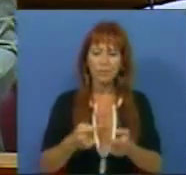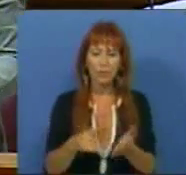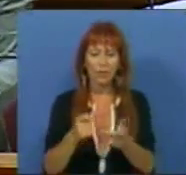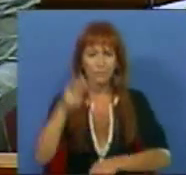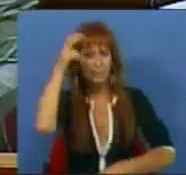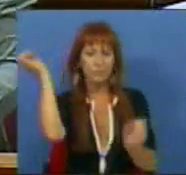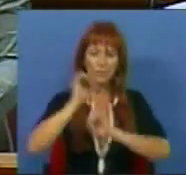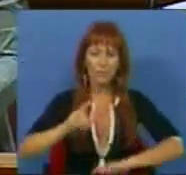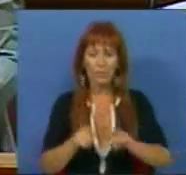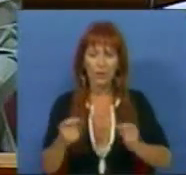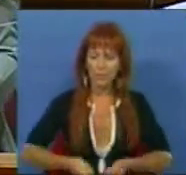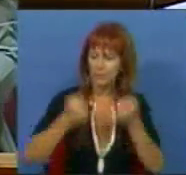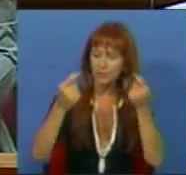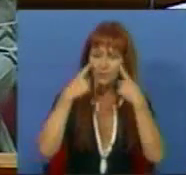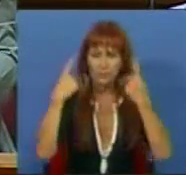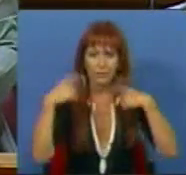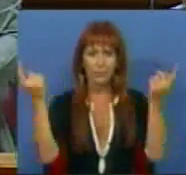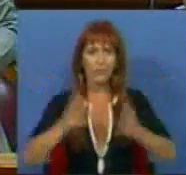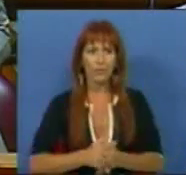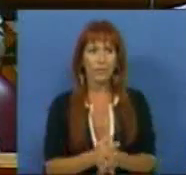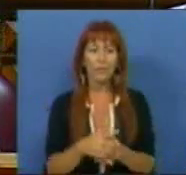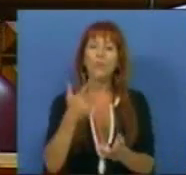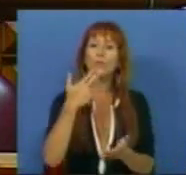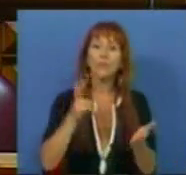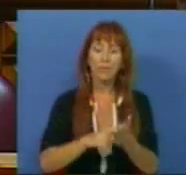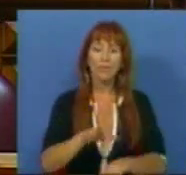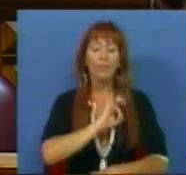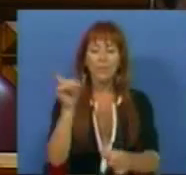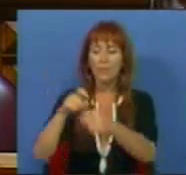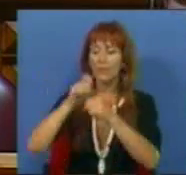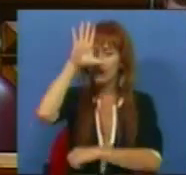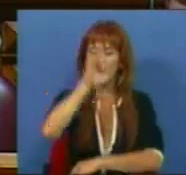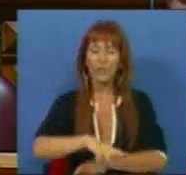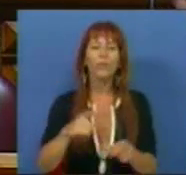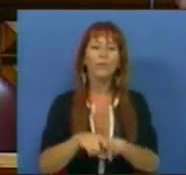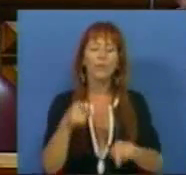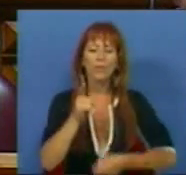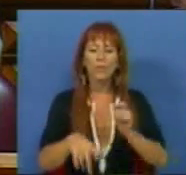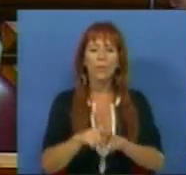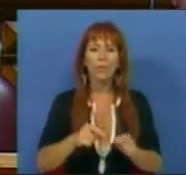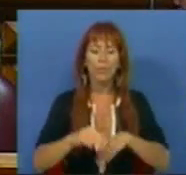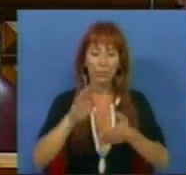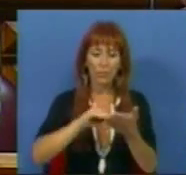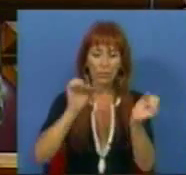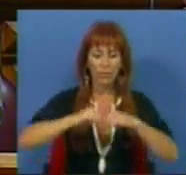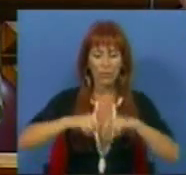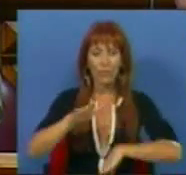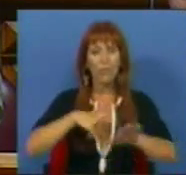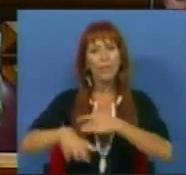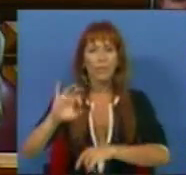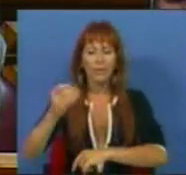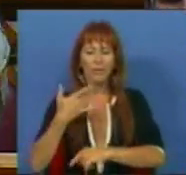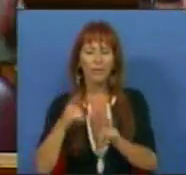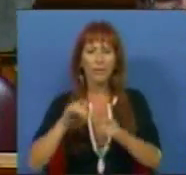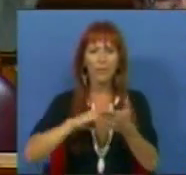falta de coragem para o investimento público. A verdade, senhores membros do Governo, é que o pacto que fizeram com o PSD